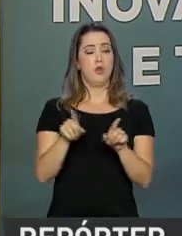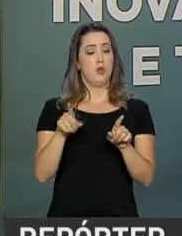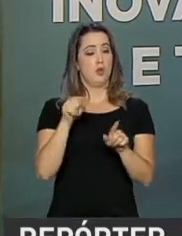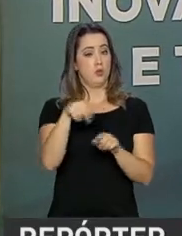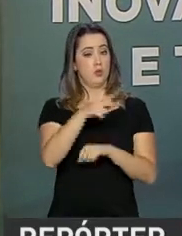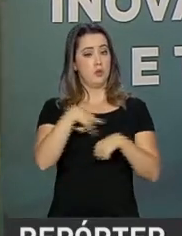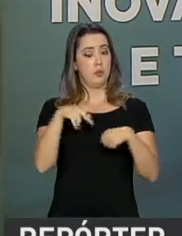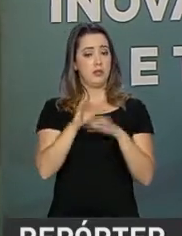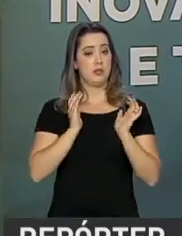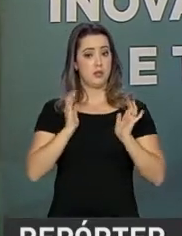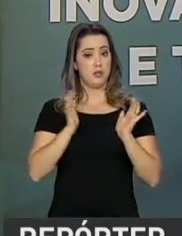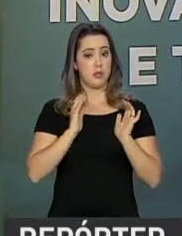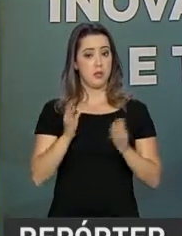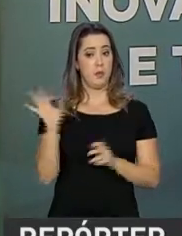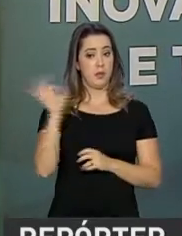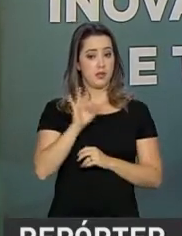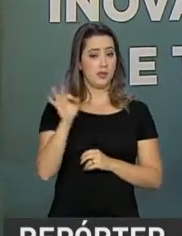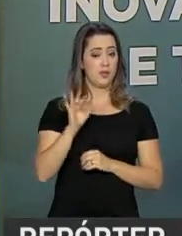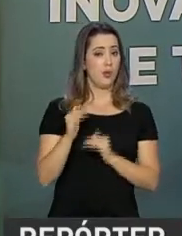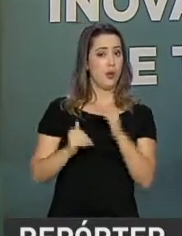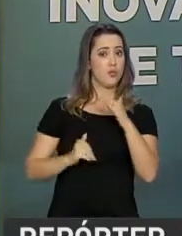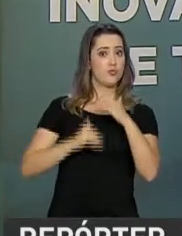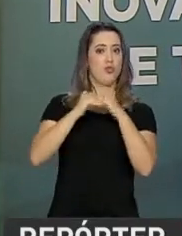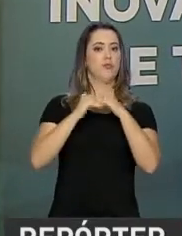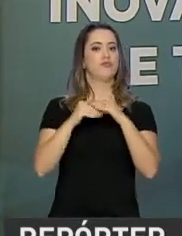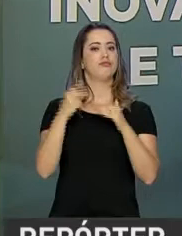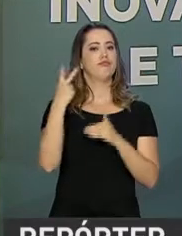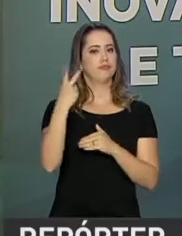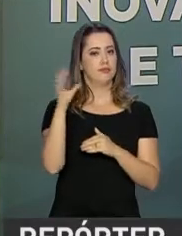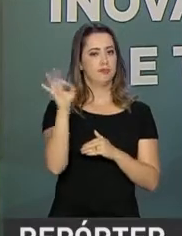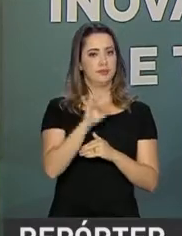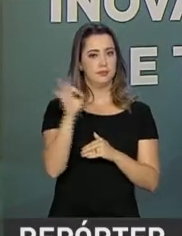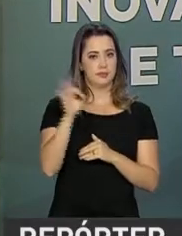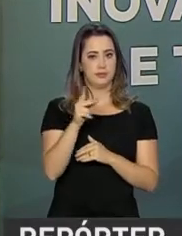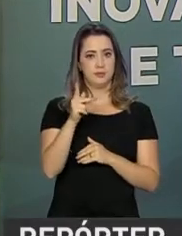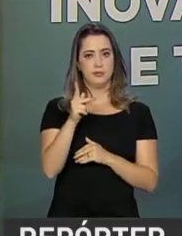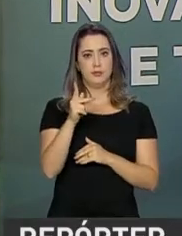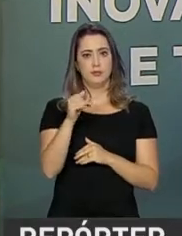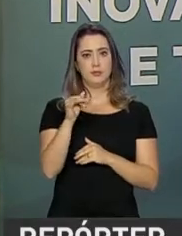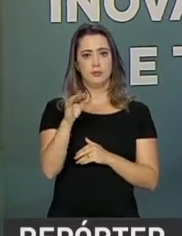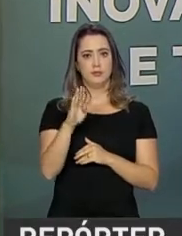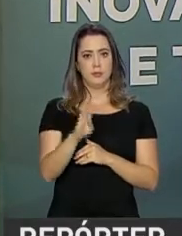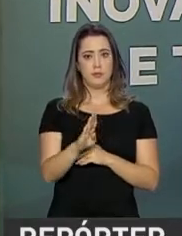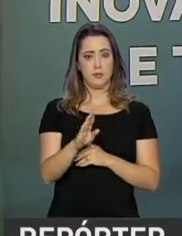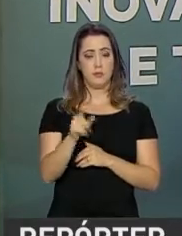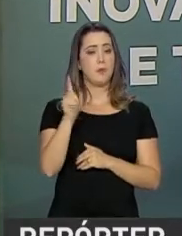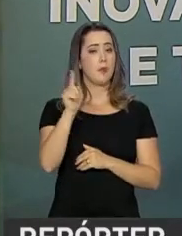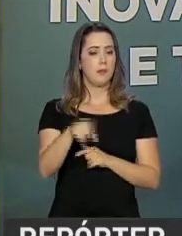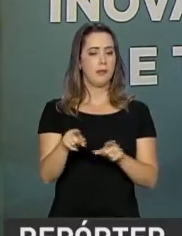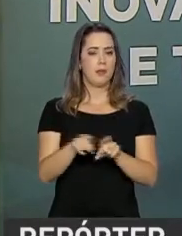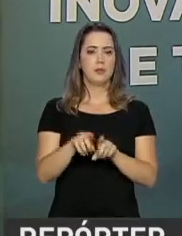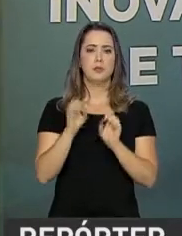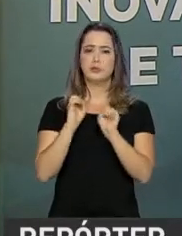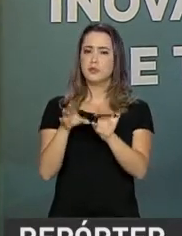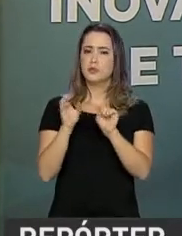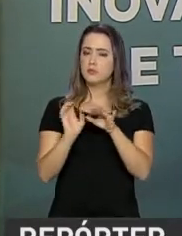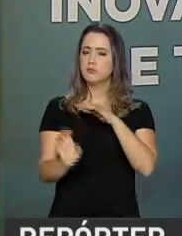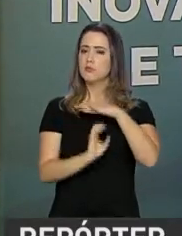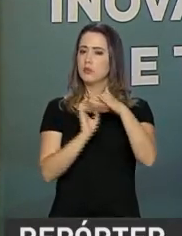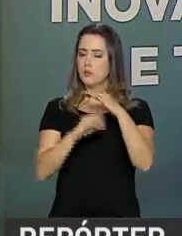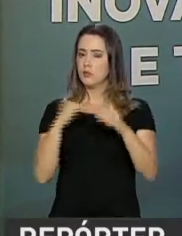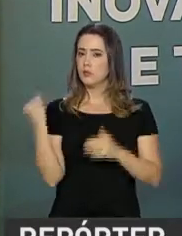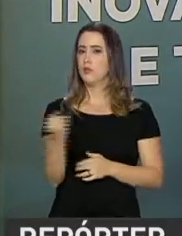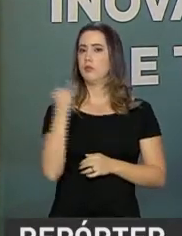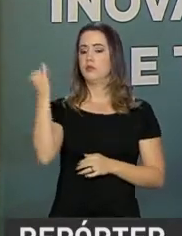países ricos esse percentual chega a 2% do pib outra medida é conscientizar as empresas sobre a importância